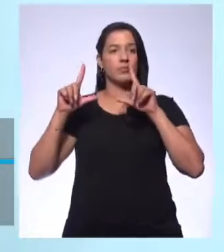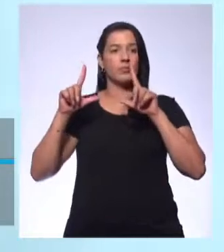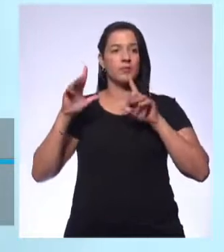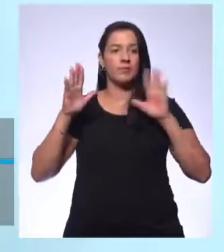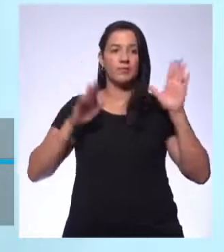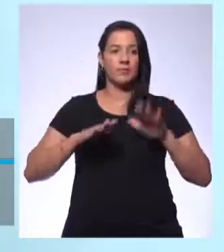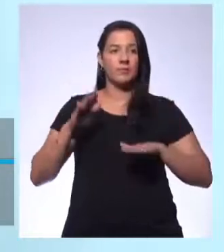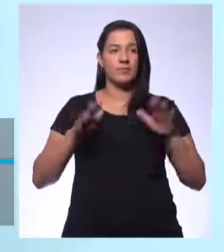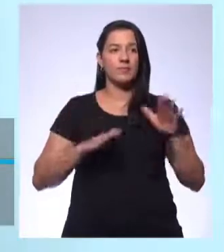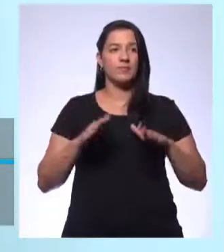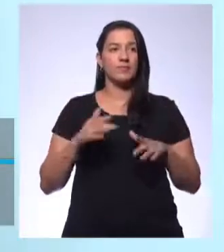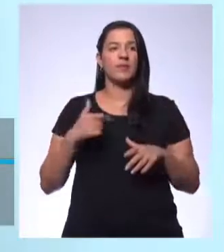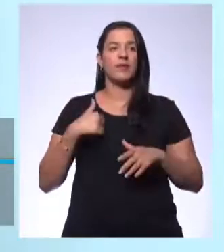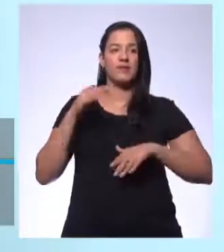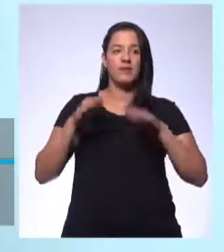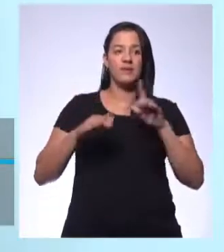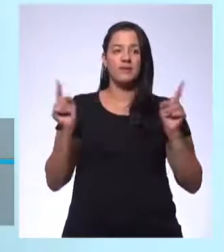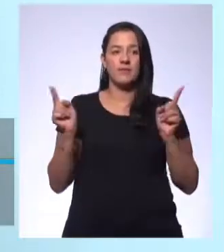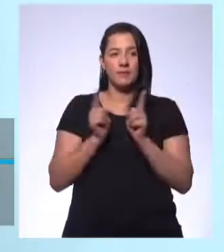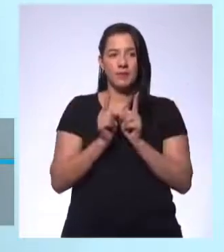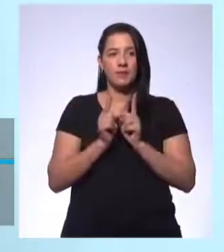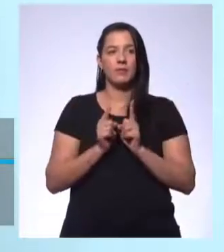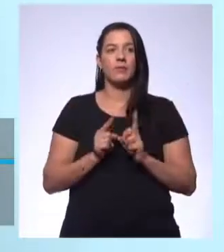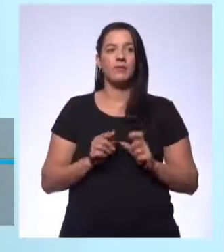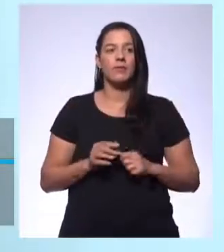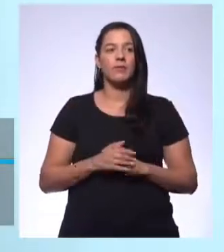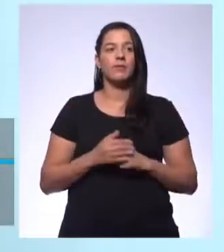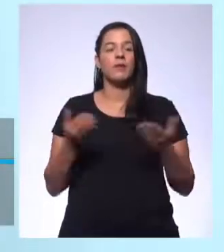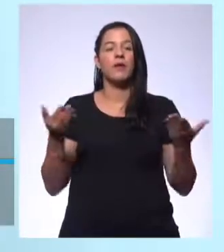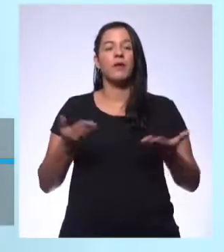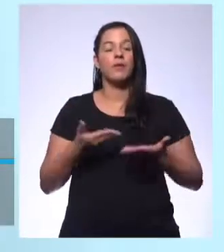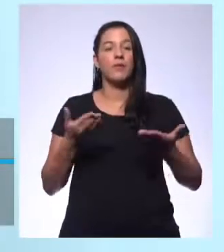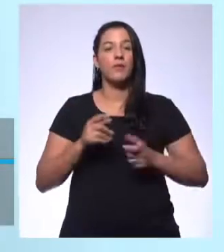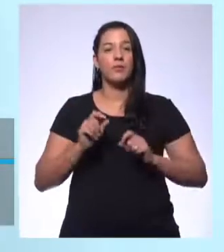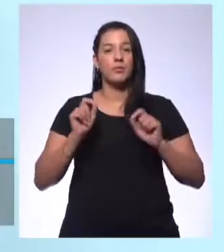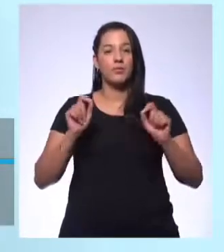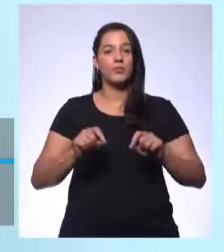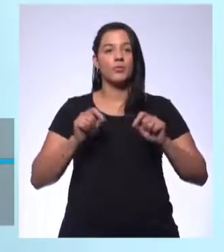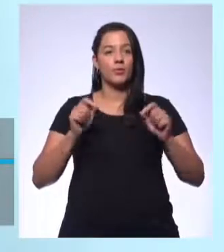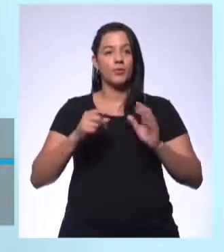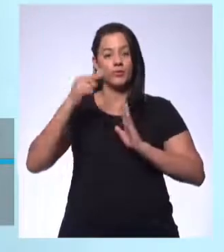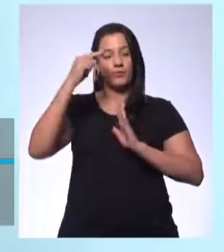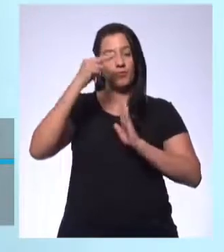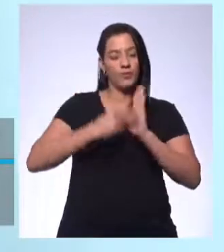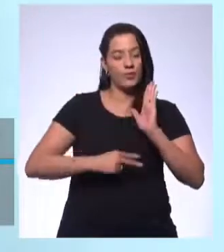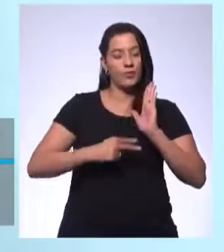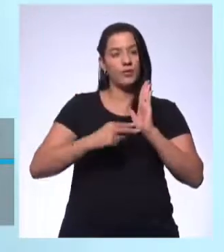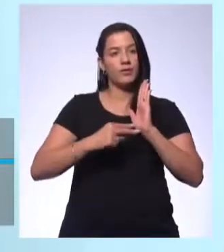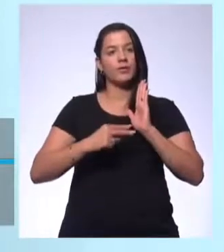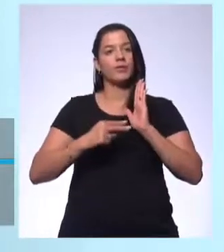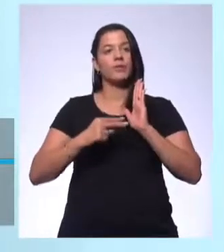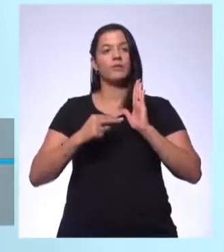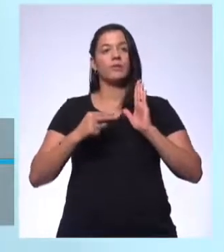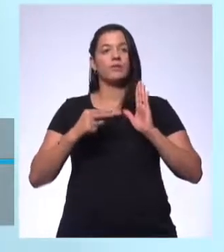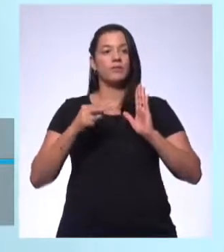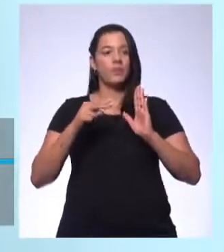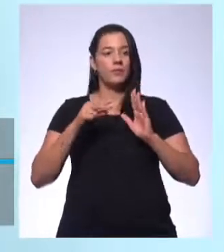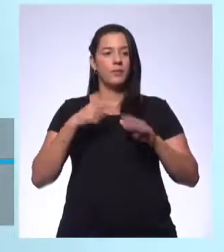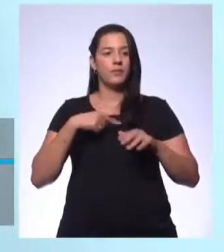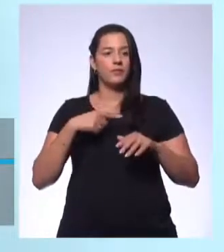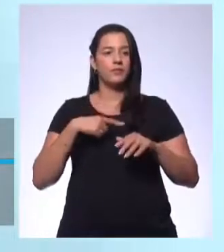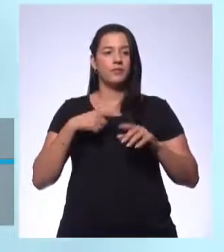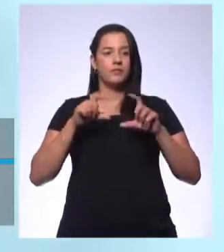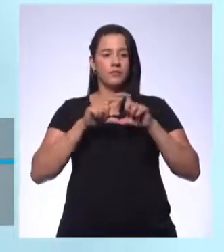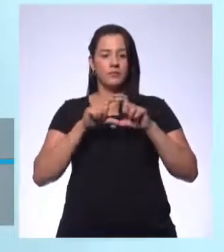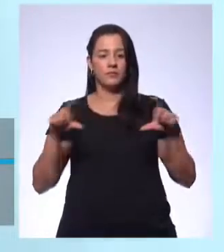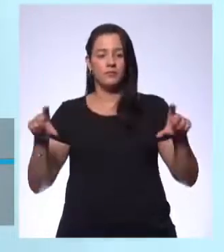quem está no Então, aplicativo fica muito fica pequenininho, né? pequeno. Aí o que que vai acontecer? Eu vou ler um trecho e fazer uma pergunta. Então, quem não tem o